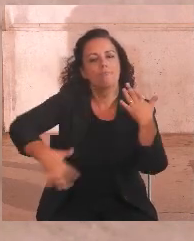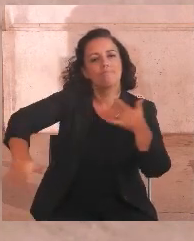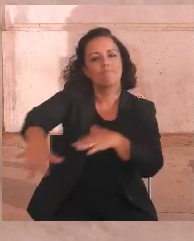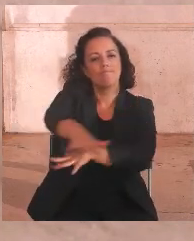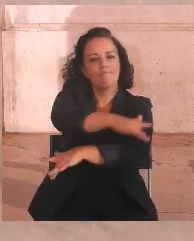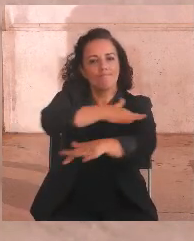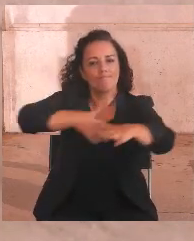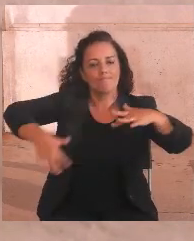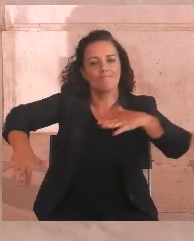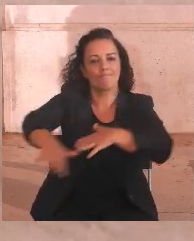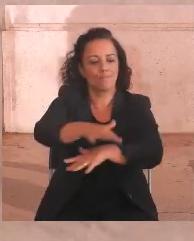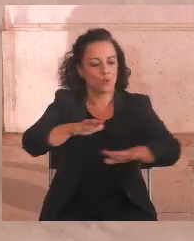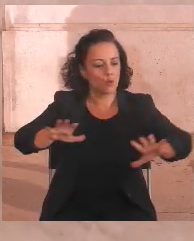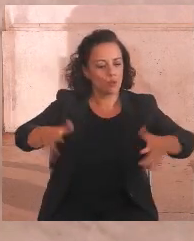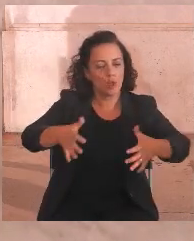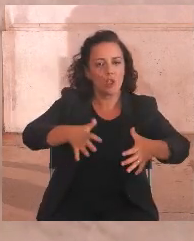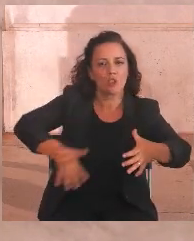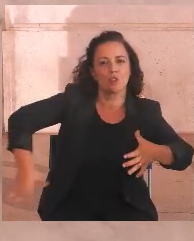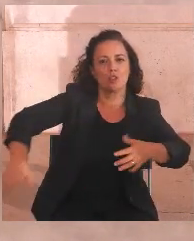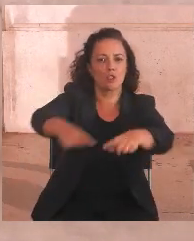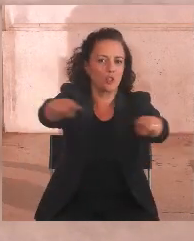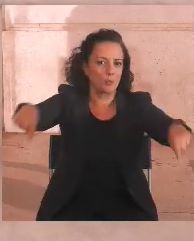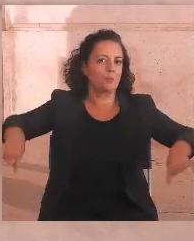entre a comunidade e o seu espaço.